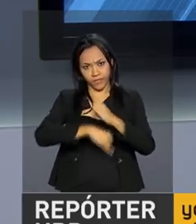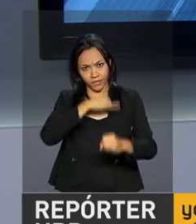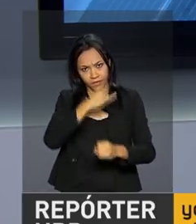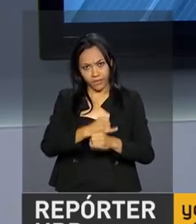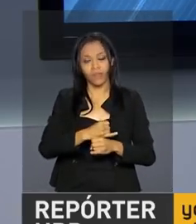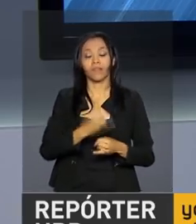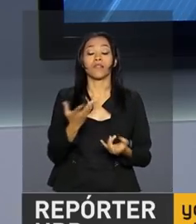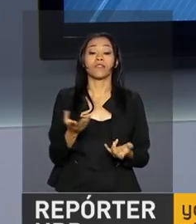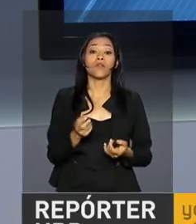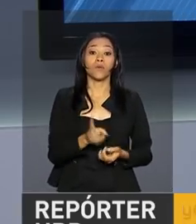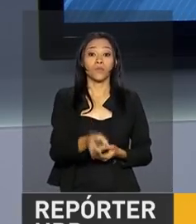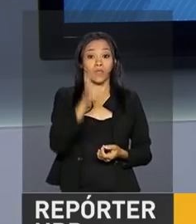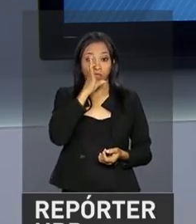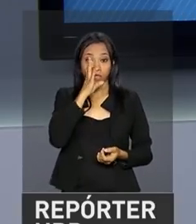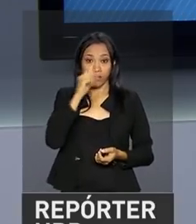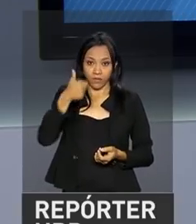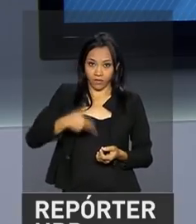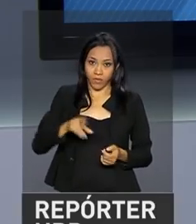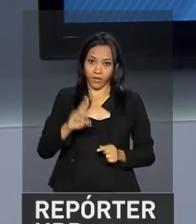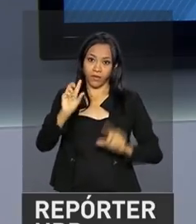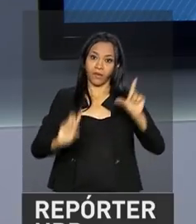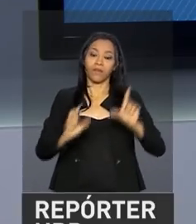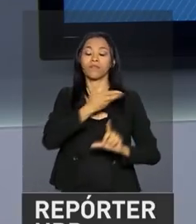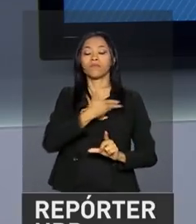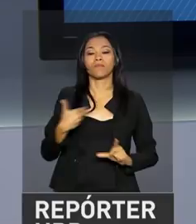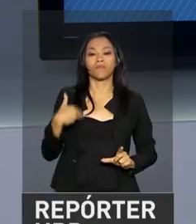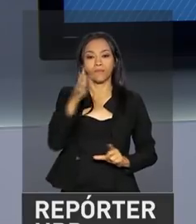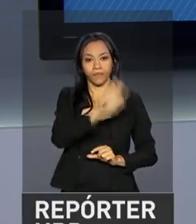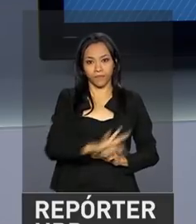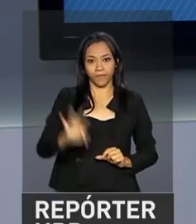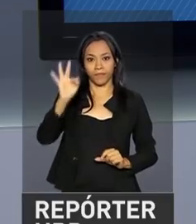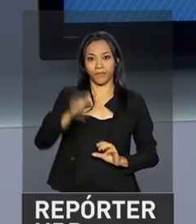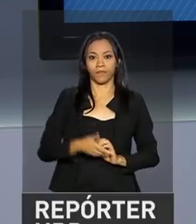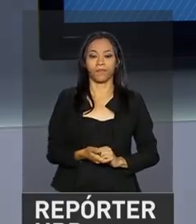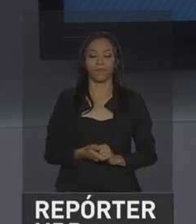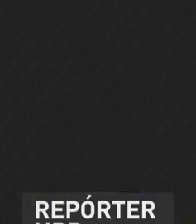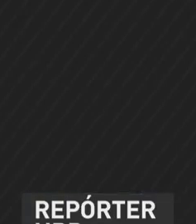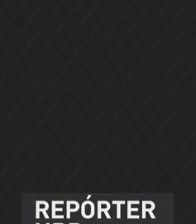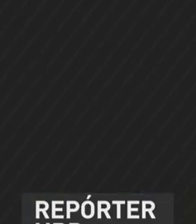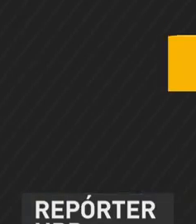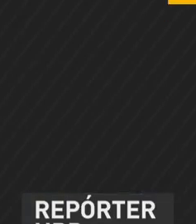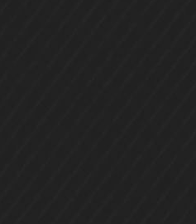nbr na internet continue com a gente na nbr a tv do governo federal